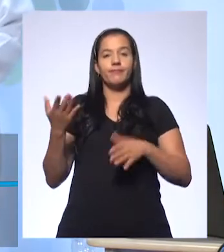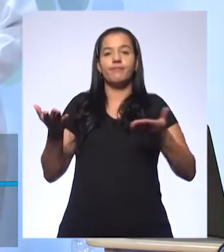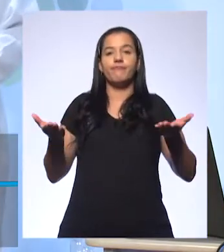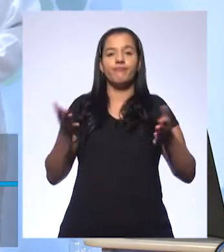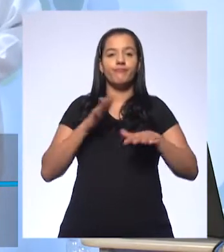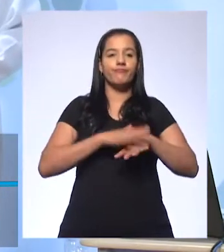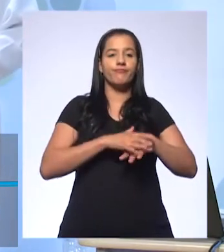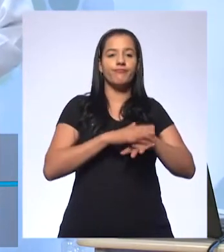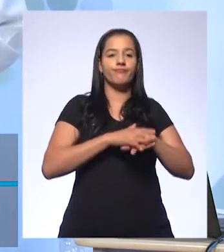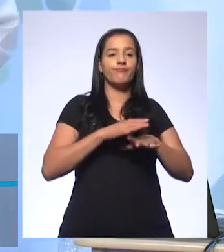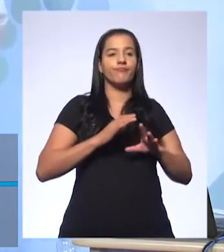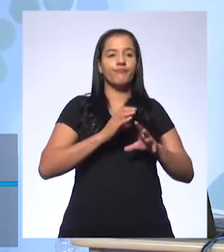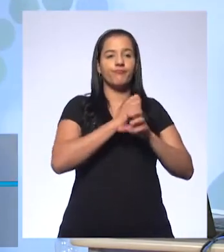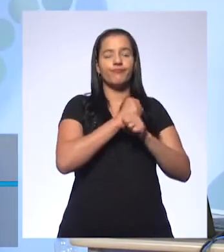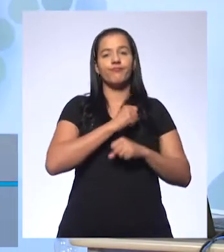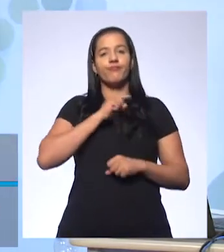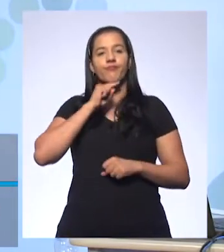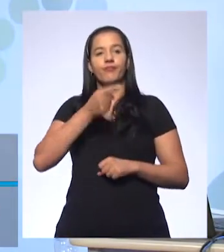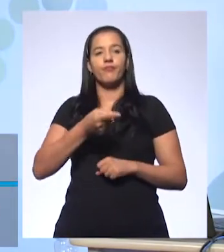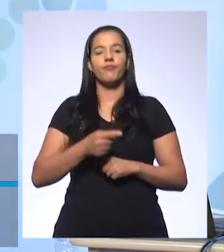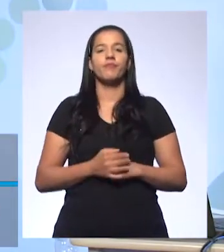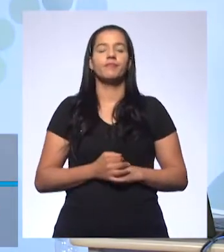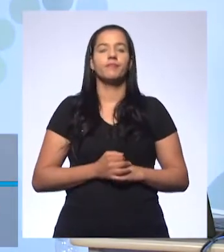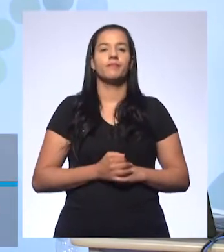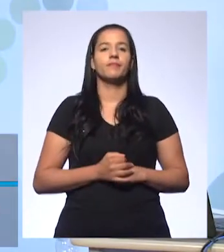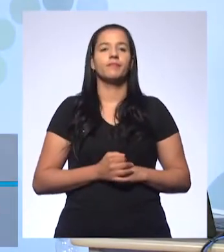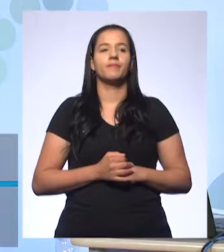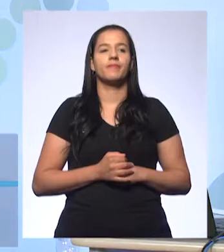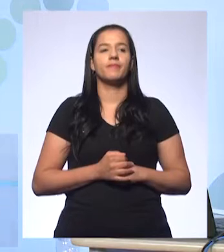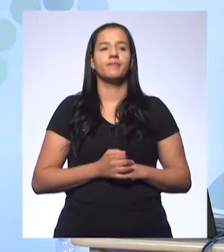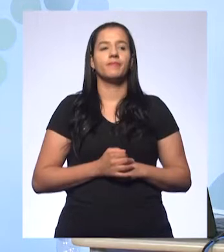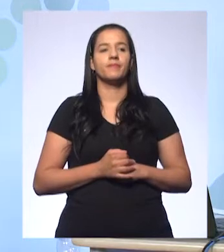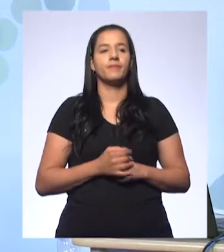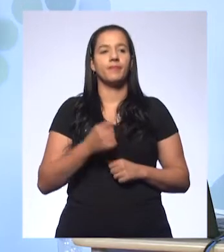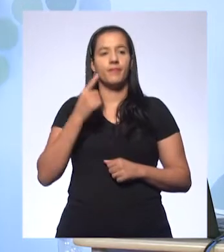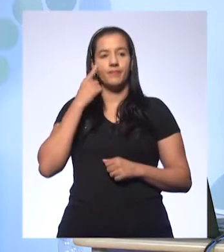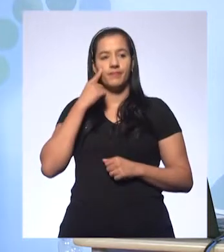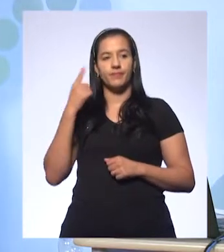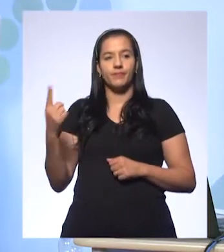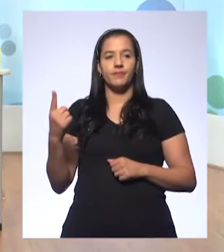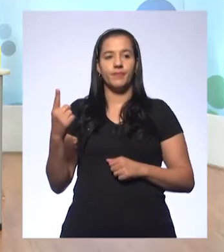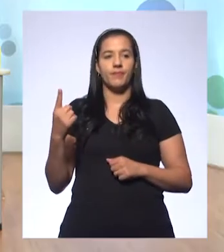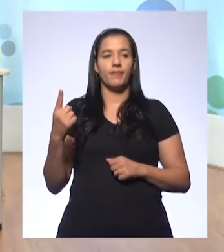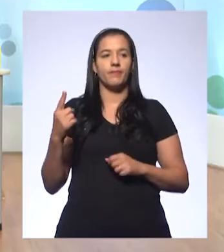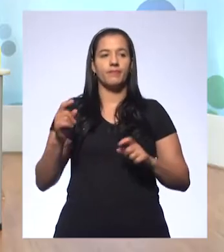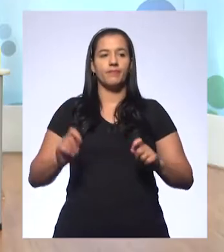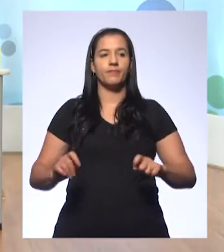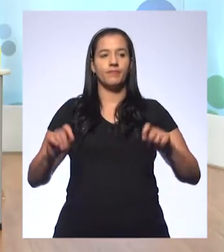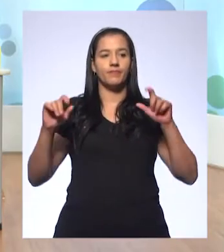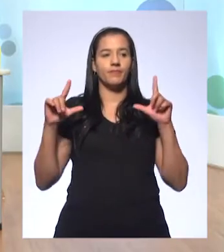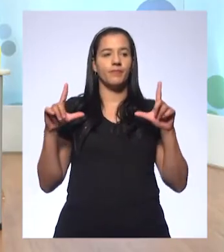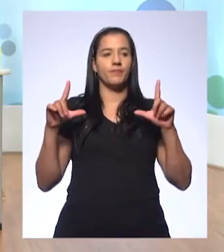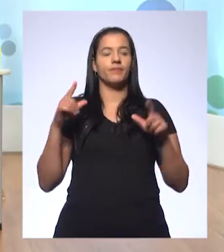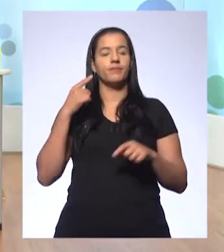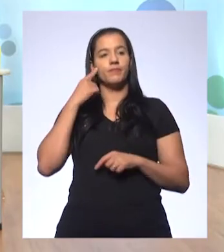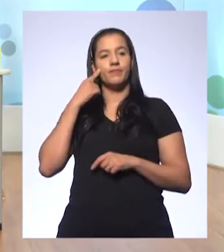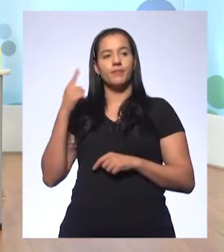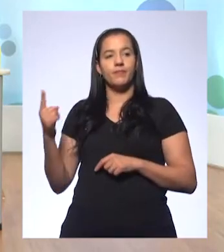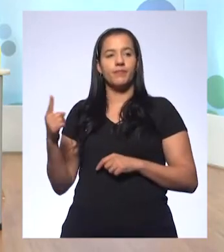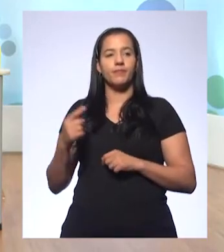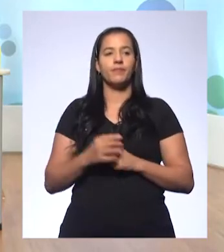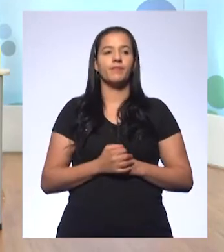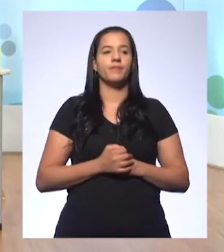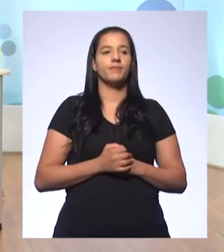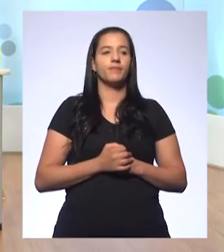professor matou a charada. Mas olha aqui, se der para mostrar eu e a tela aqui, que eu quero mostrar para o pessoal o seguinte. Aqui,